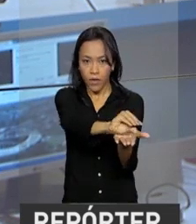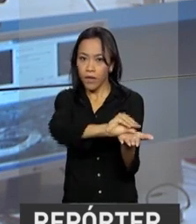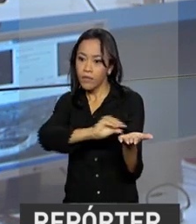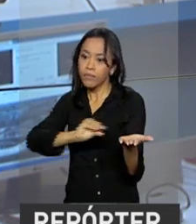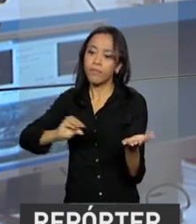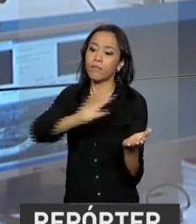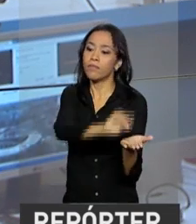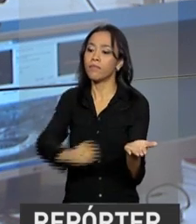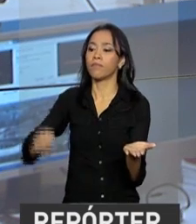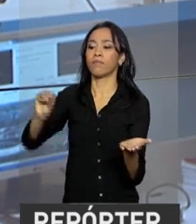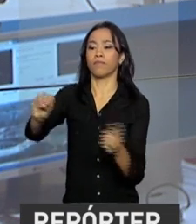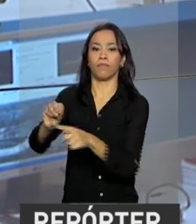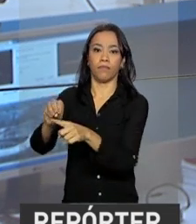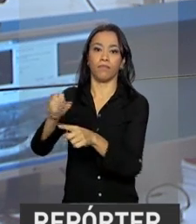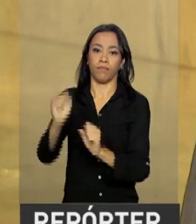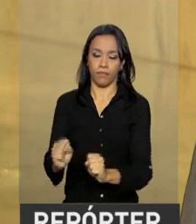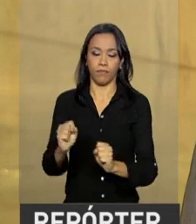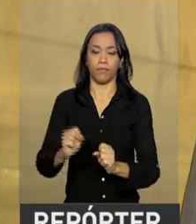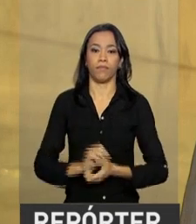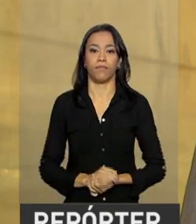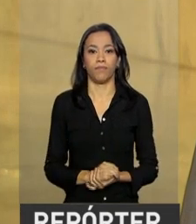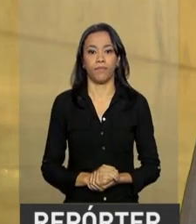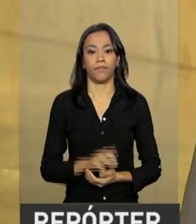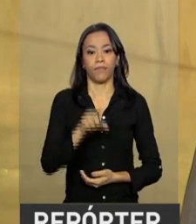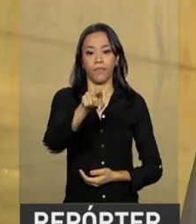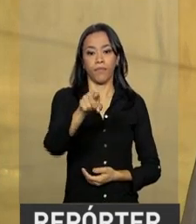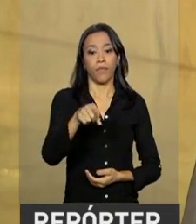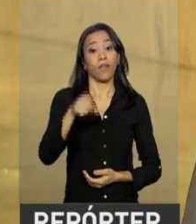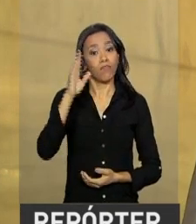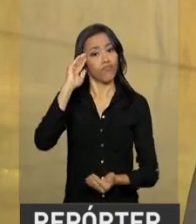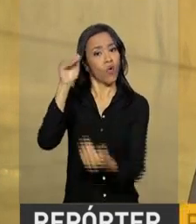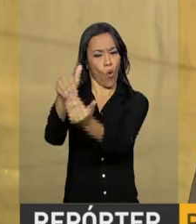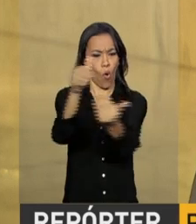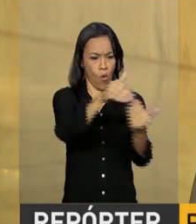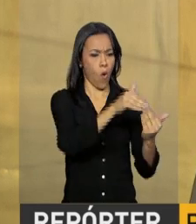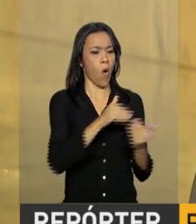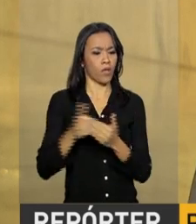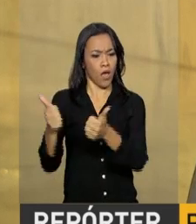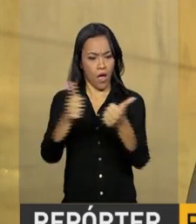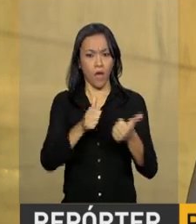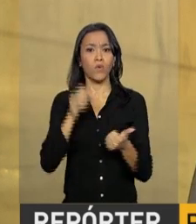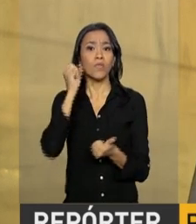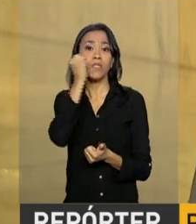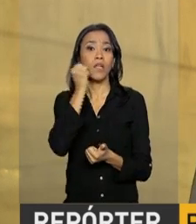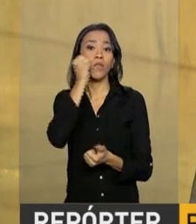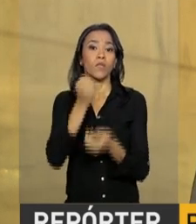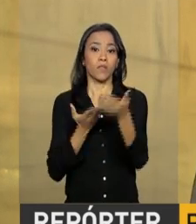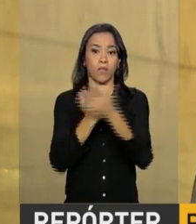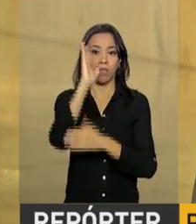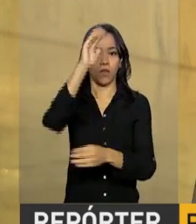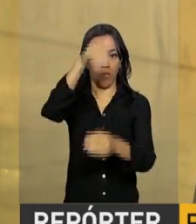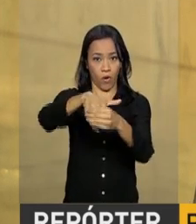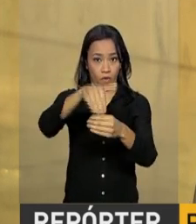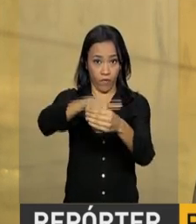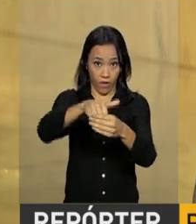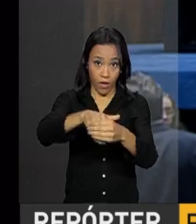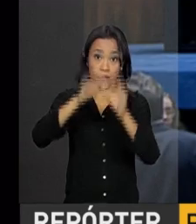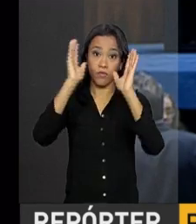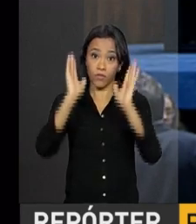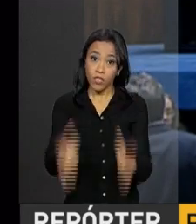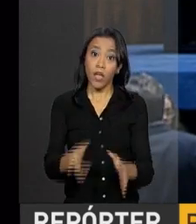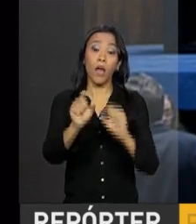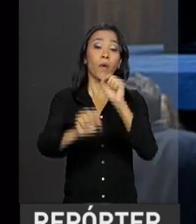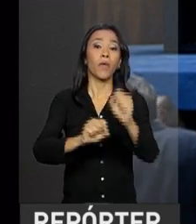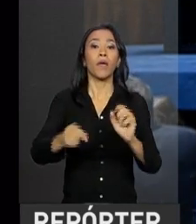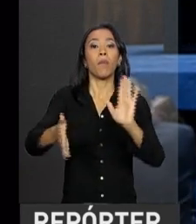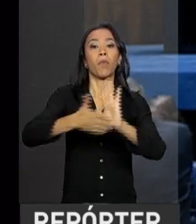sávia tem os detalhes depois de acordo em plenário os senadores aprovaram em dois turnos a proposta de emenda